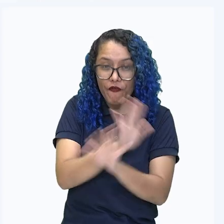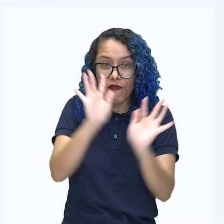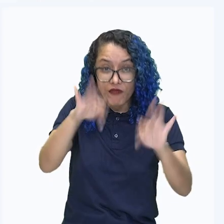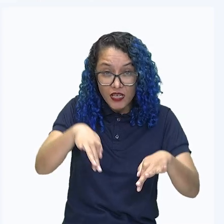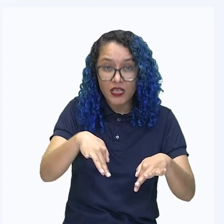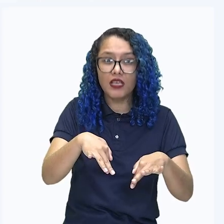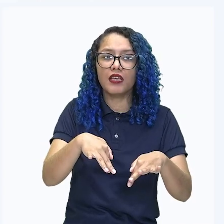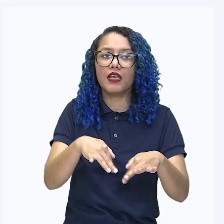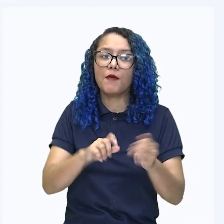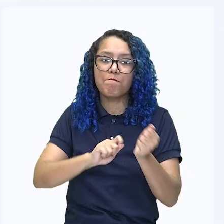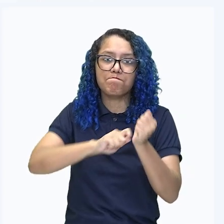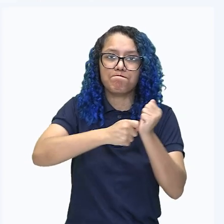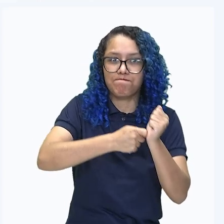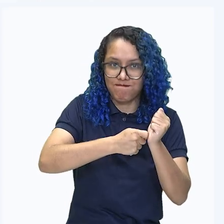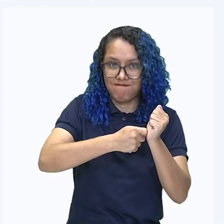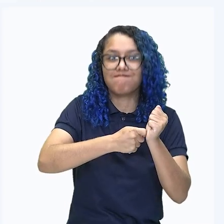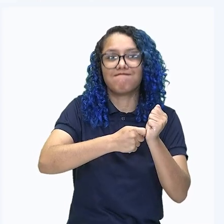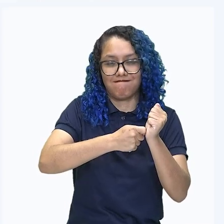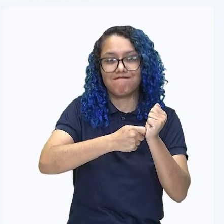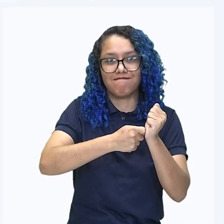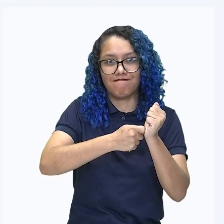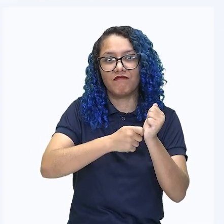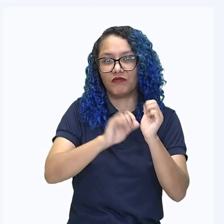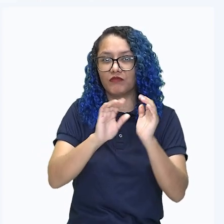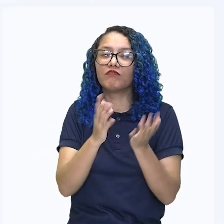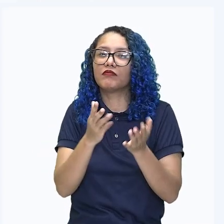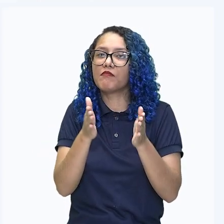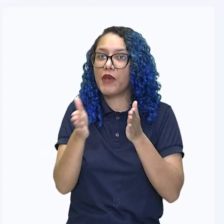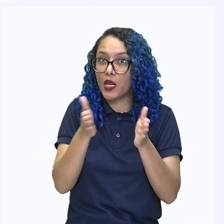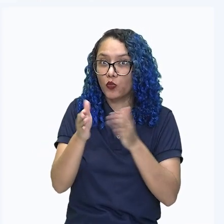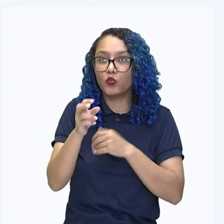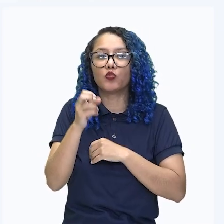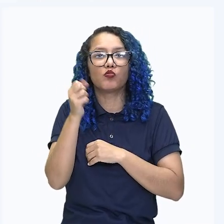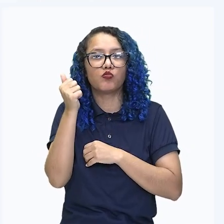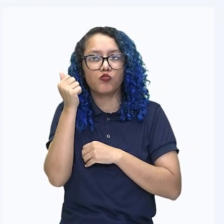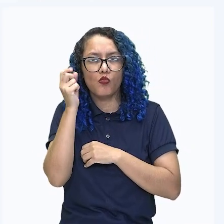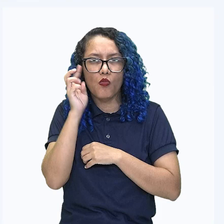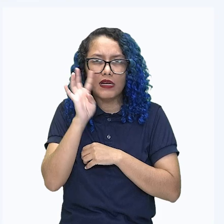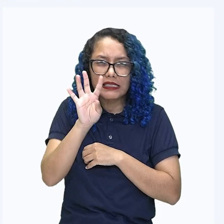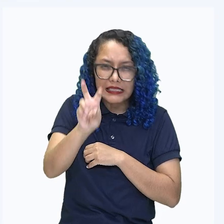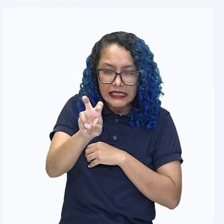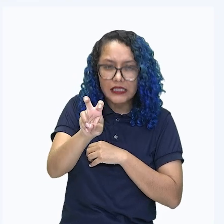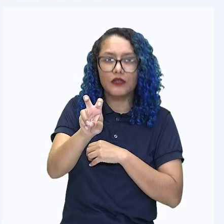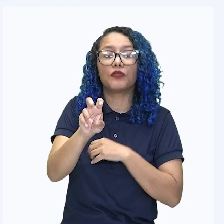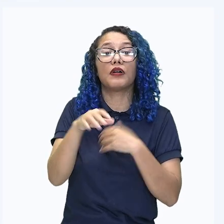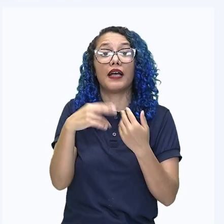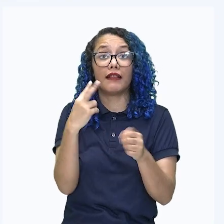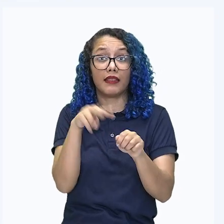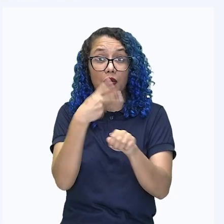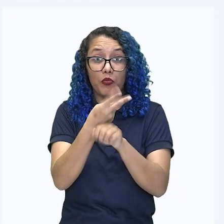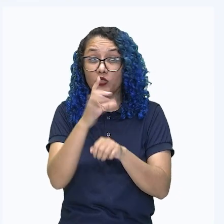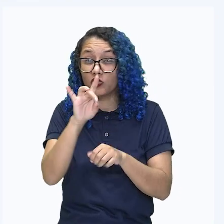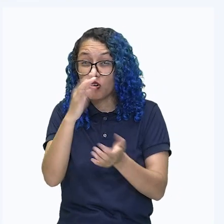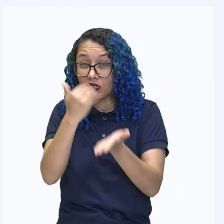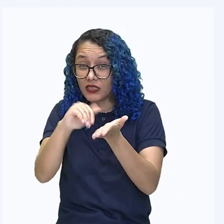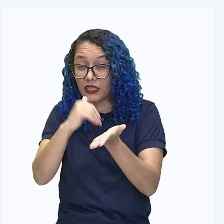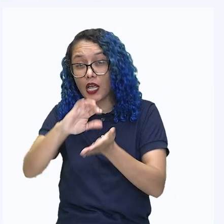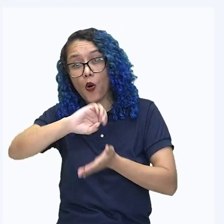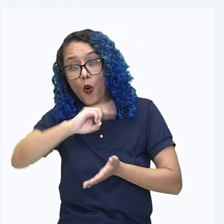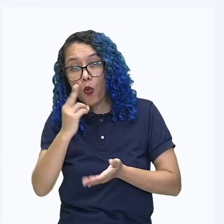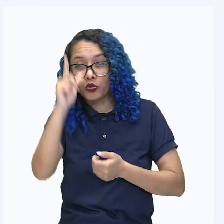que o componente encerra, com 5 dias vai bloquear. E nesse momento, somente o gestor ou secretário de escola